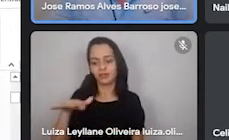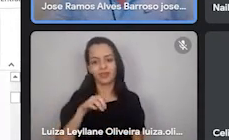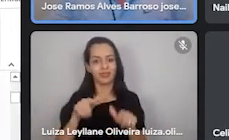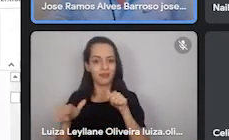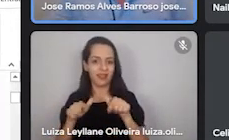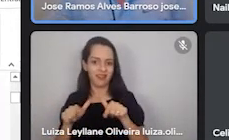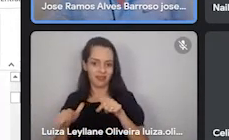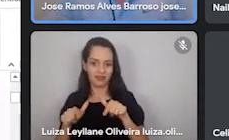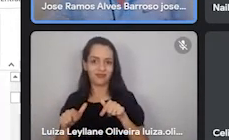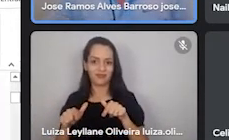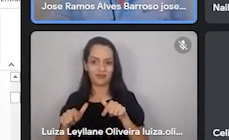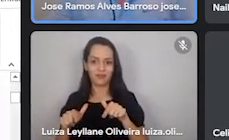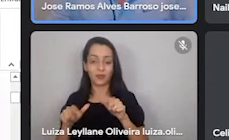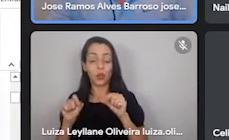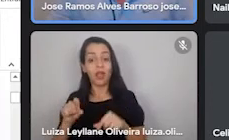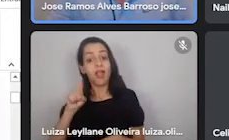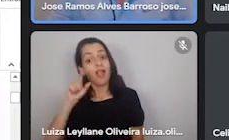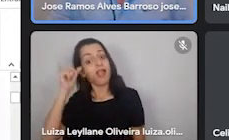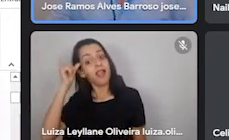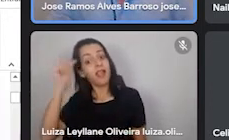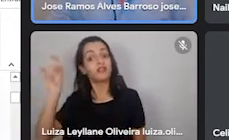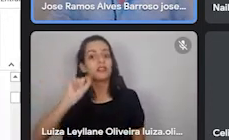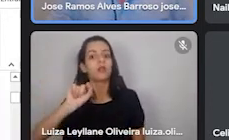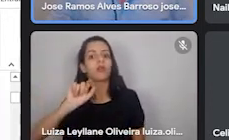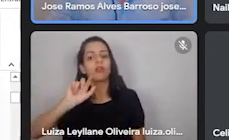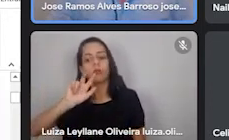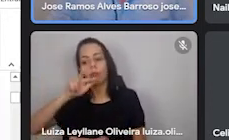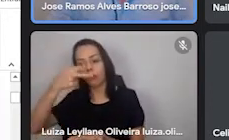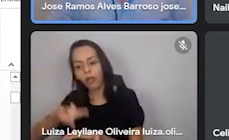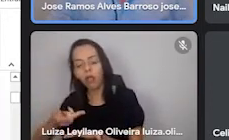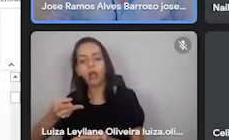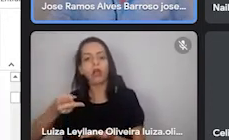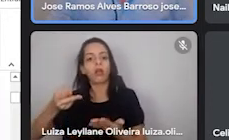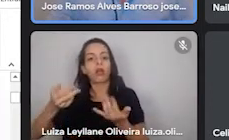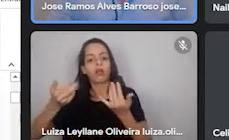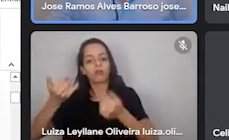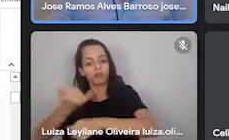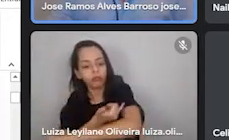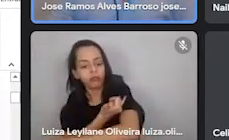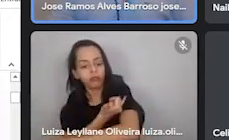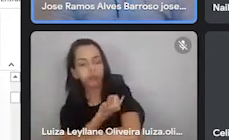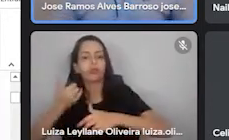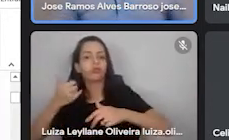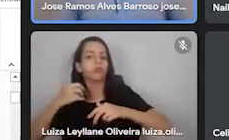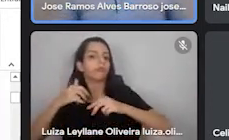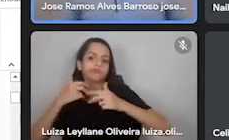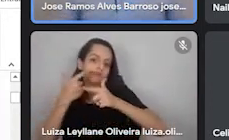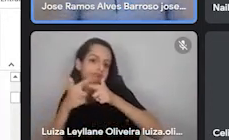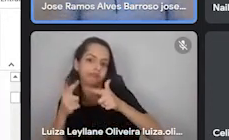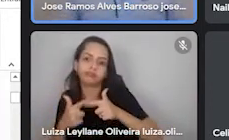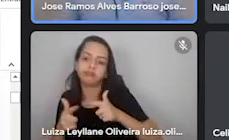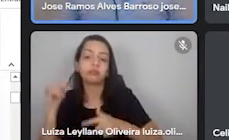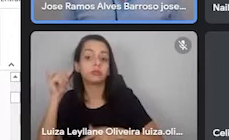trabalhar para que o acidente, ele nunca aconteça. Um dos pontos